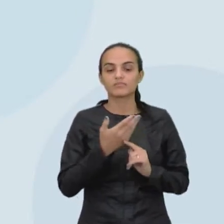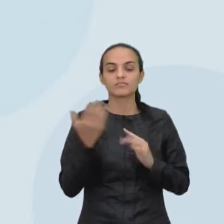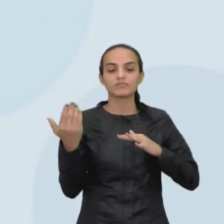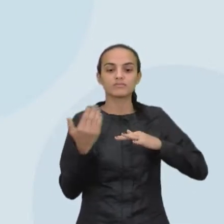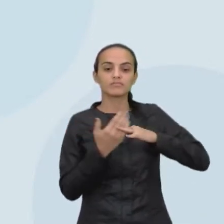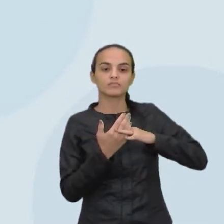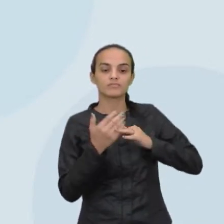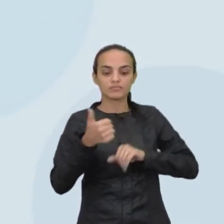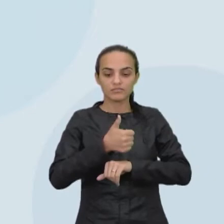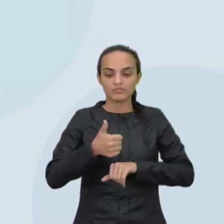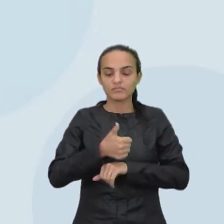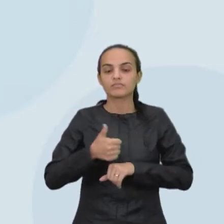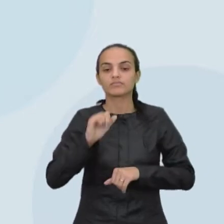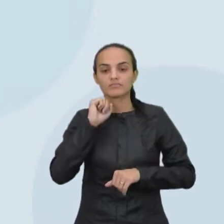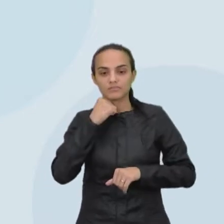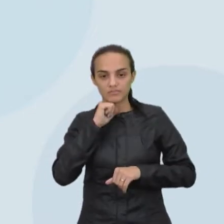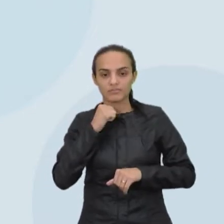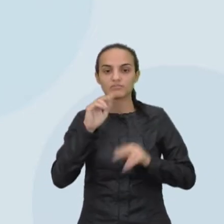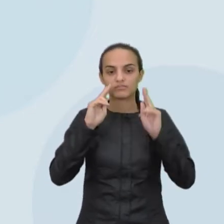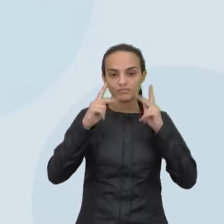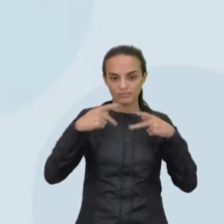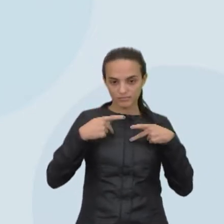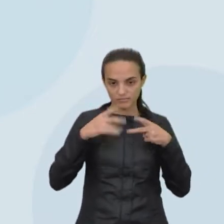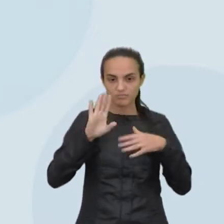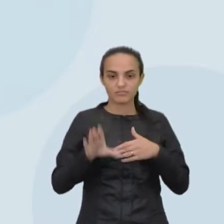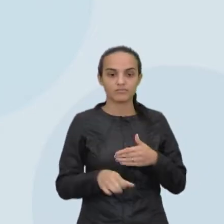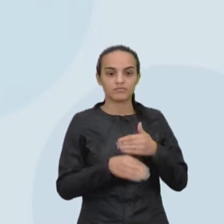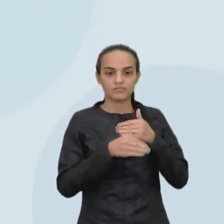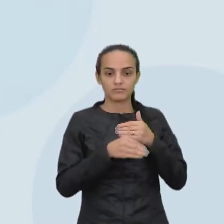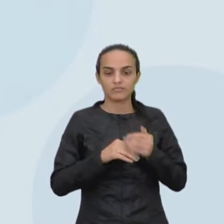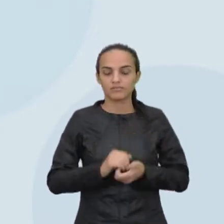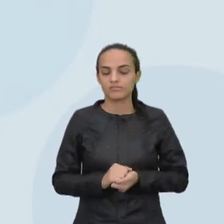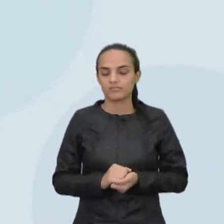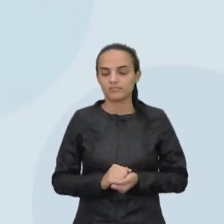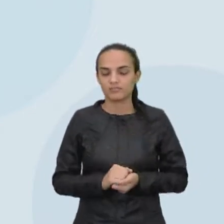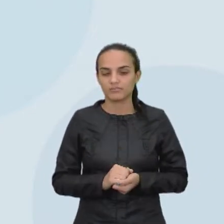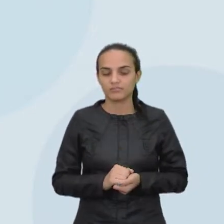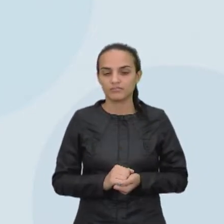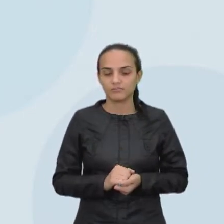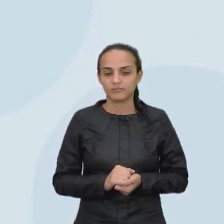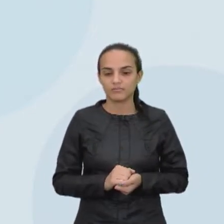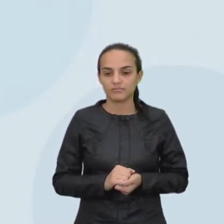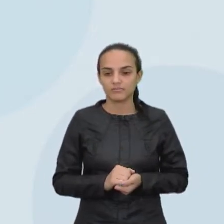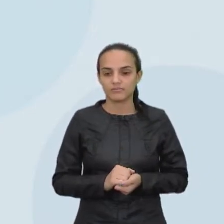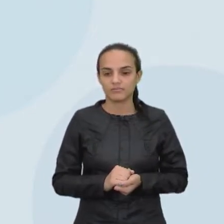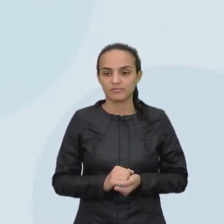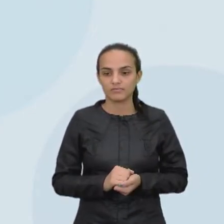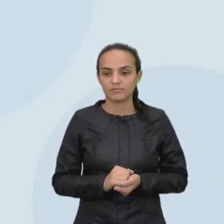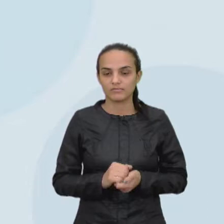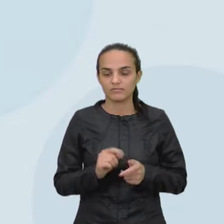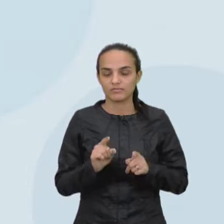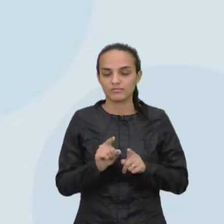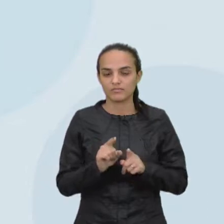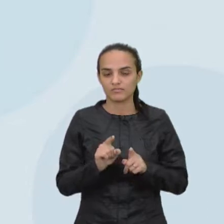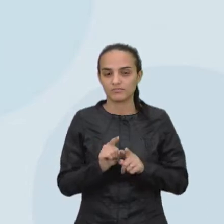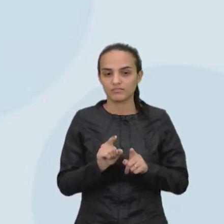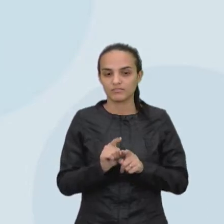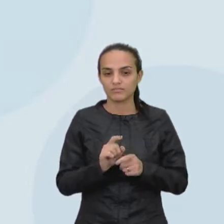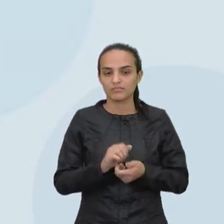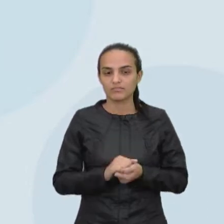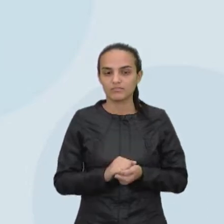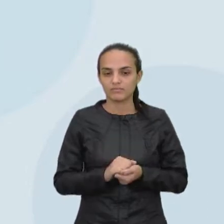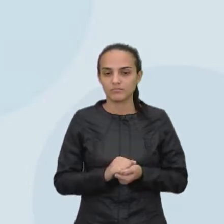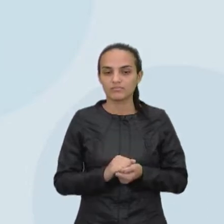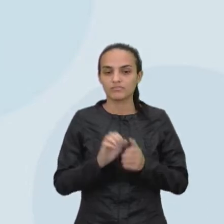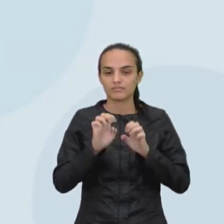as áreas de ciências humanas e sociais aplicadas e matemática e suas tecnologias também. Então essa é a